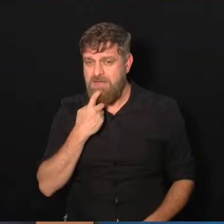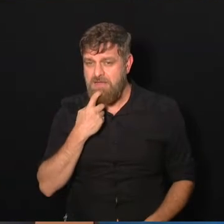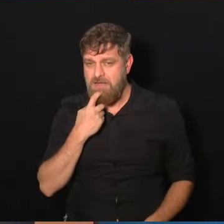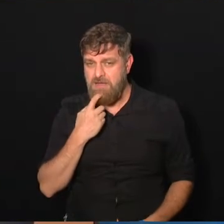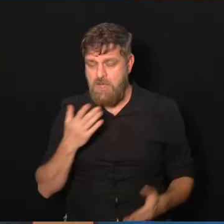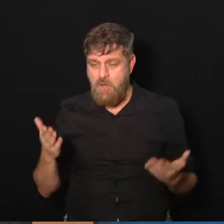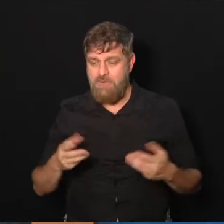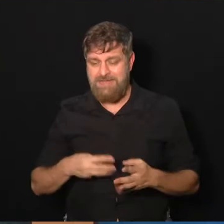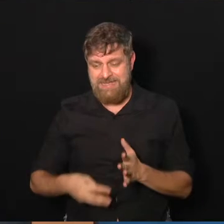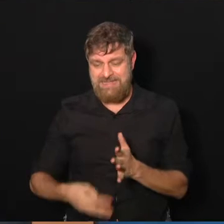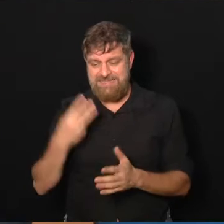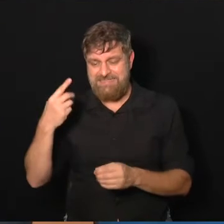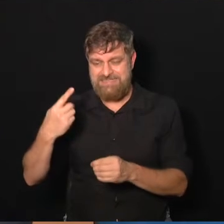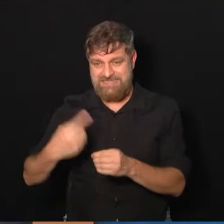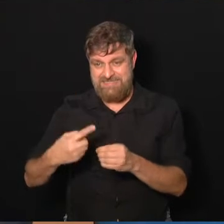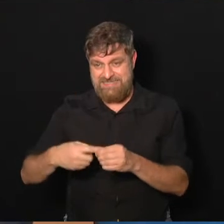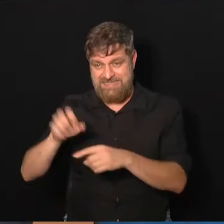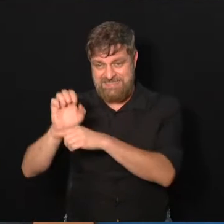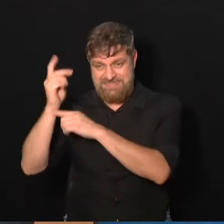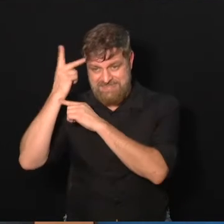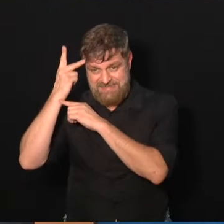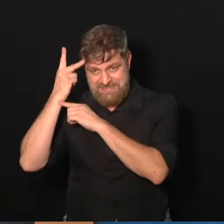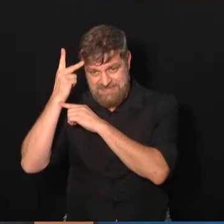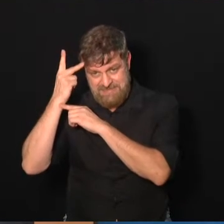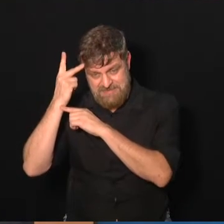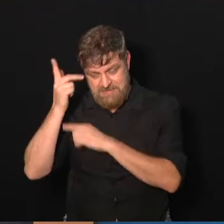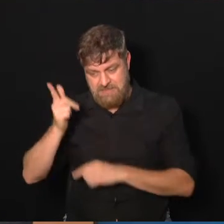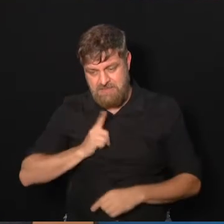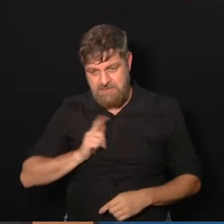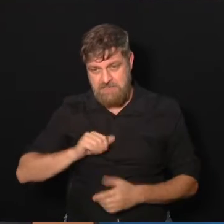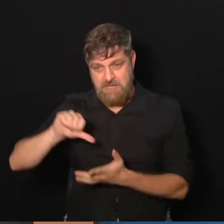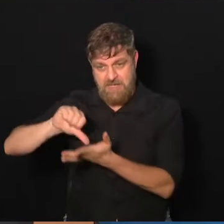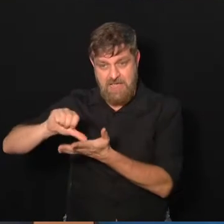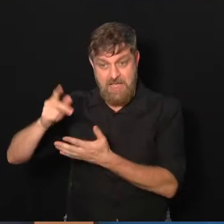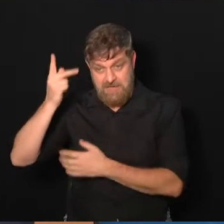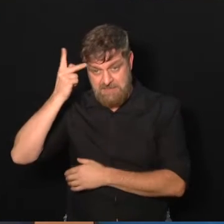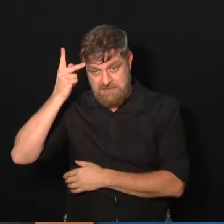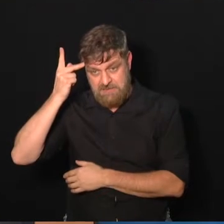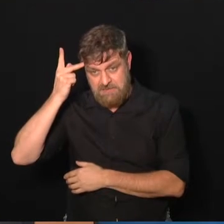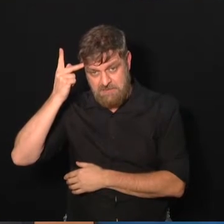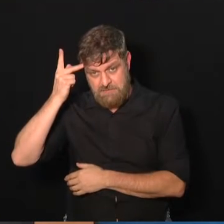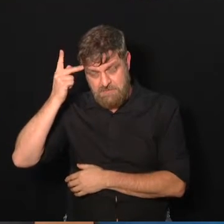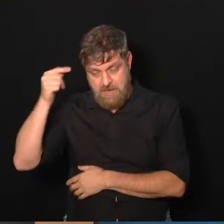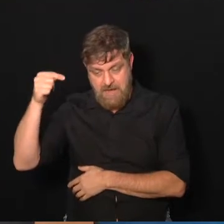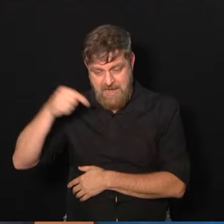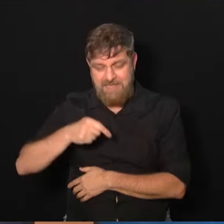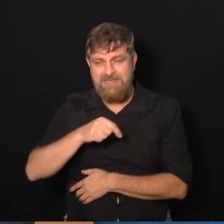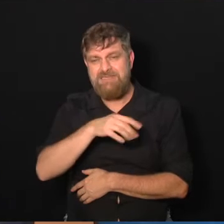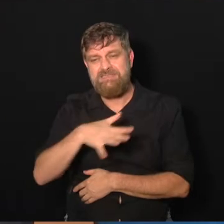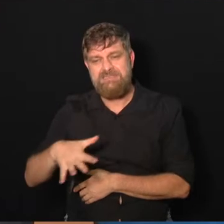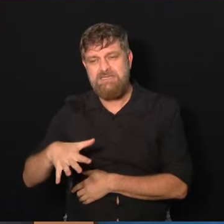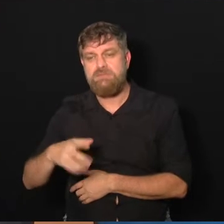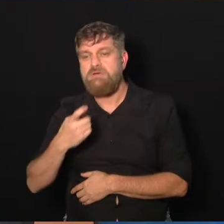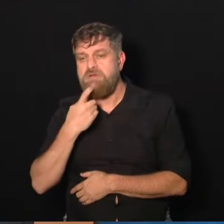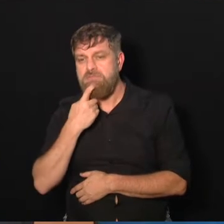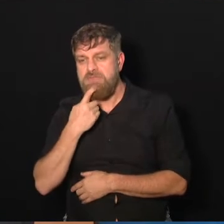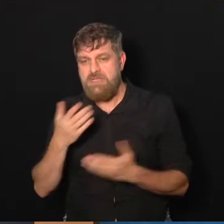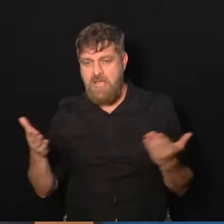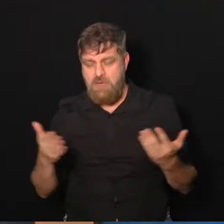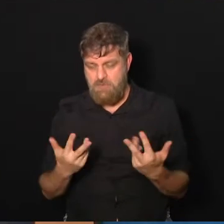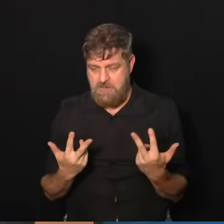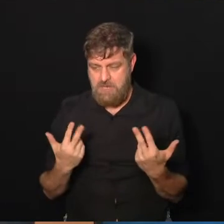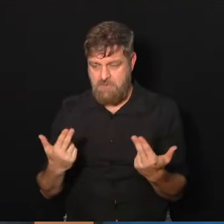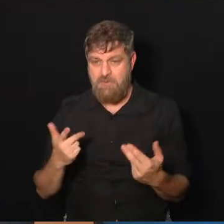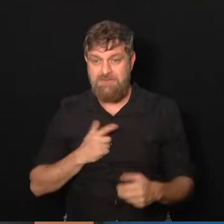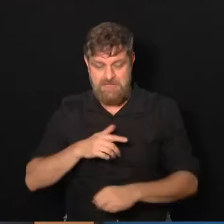é a terceira cidade no estado de São Paulo, tem na capital em São Paulo, tem em Santos, e Campinas agora vai